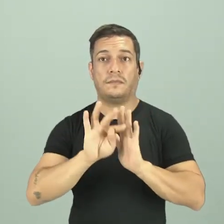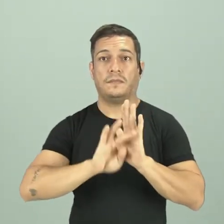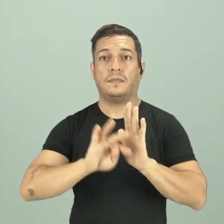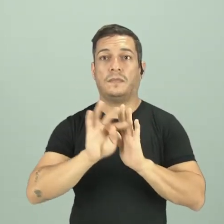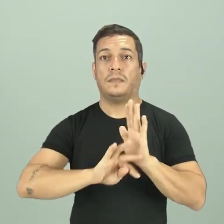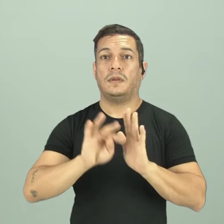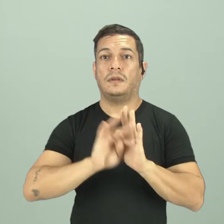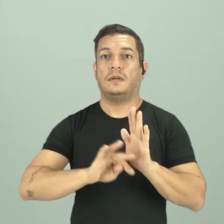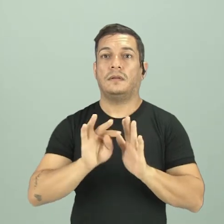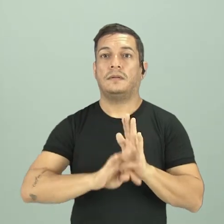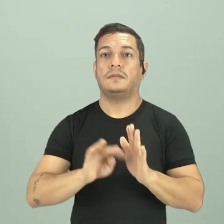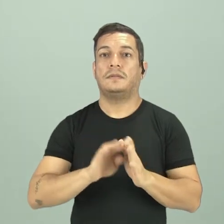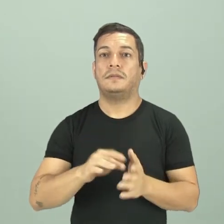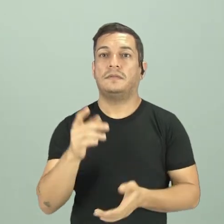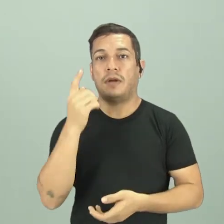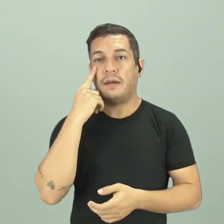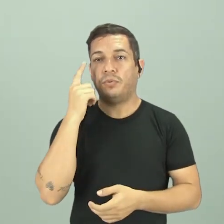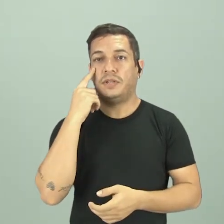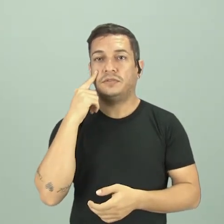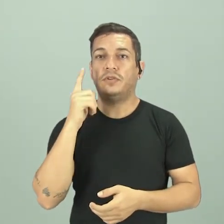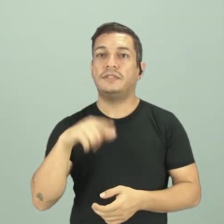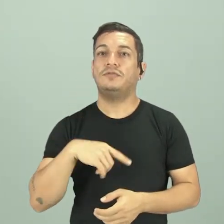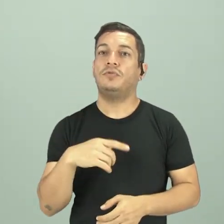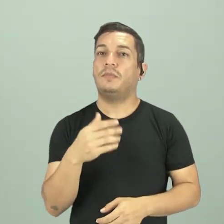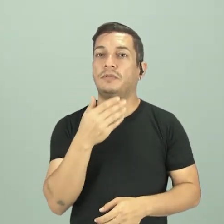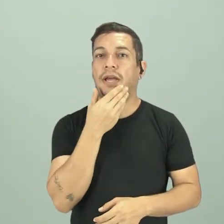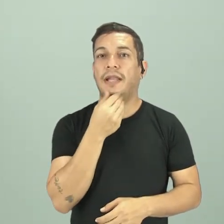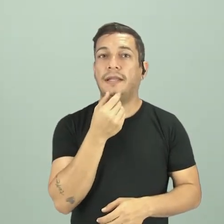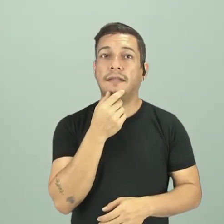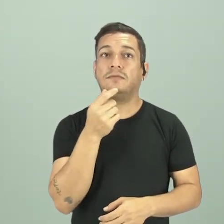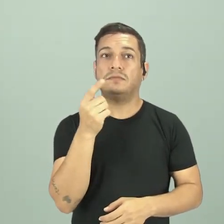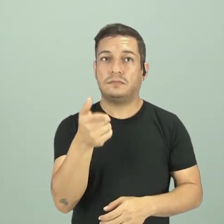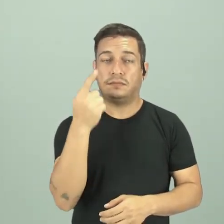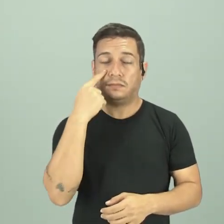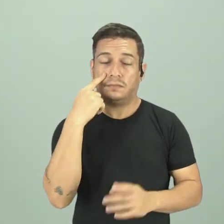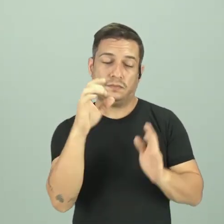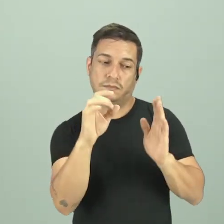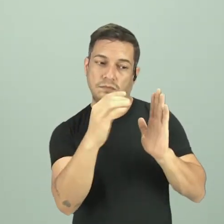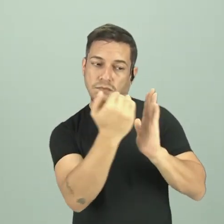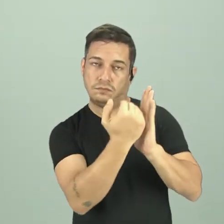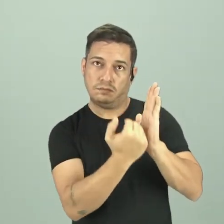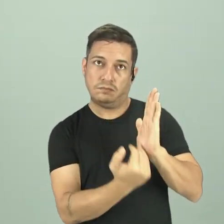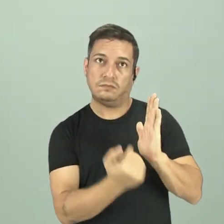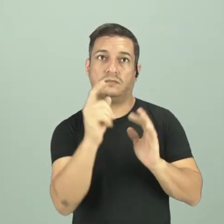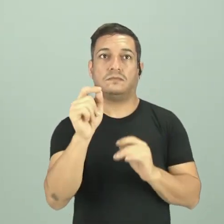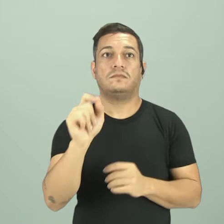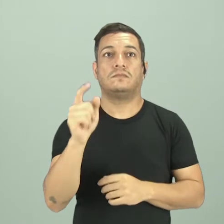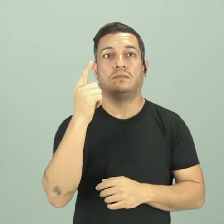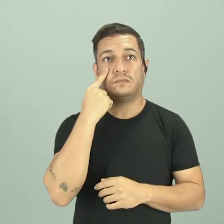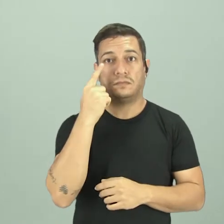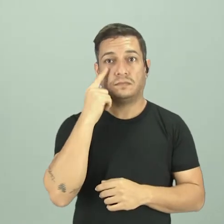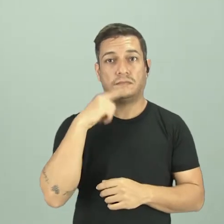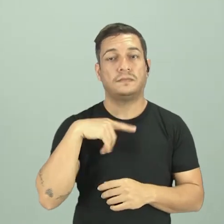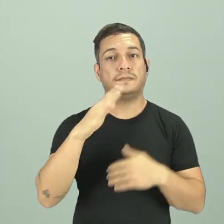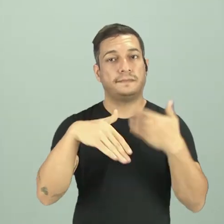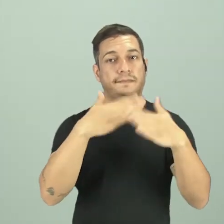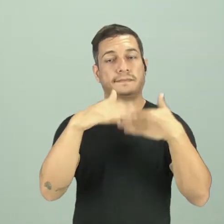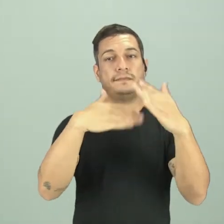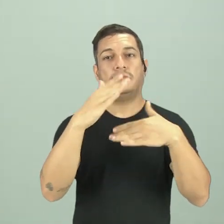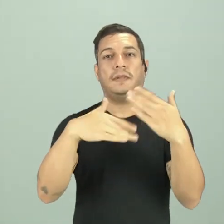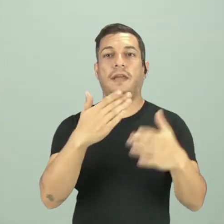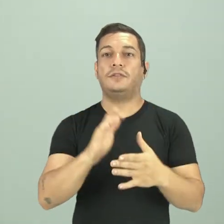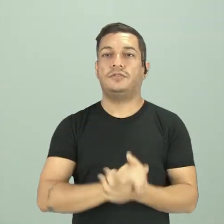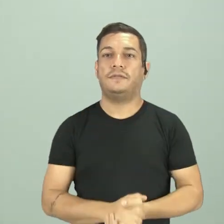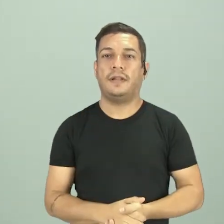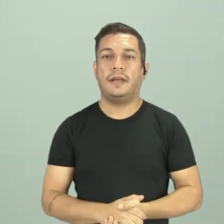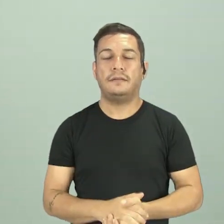redação nota 1000, por que ela é nota 1000? Né? Porque ela alcançou esses critérios, né? E tem essas dicas que eu falei para vocês bem desenvolvidas